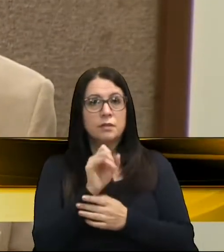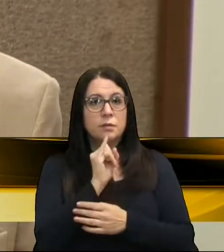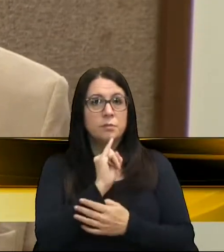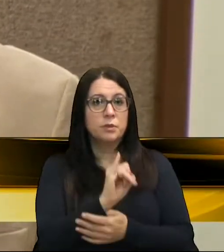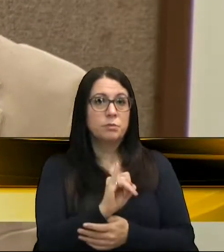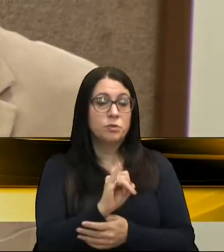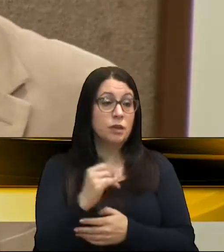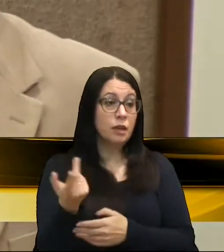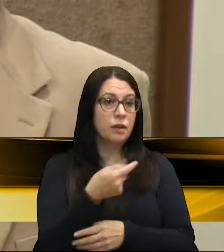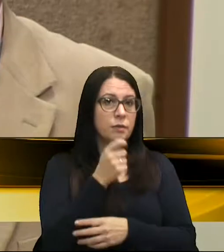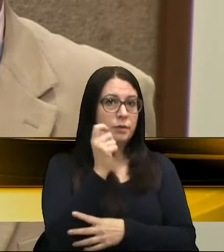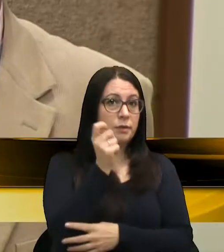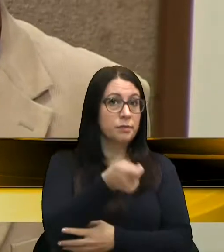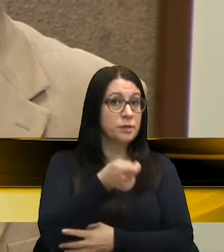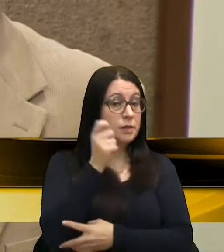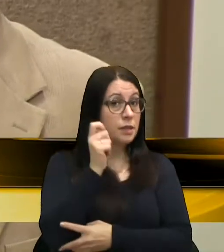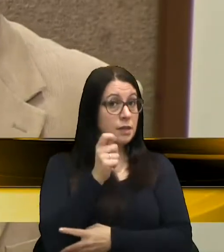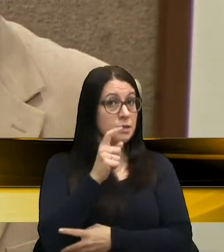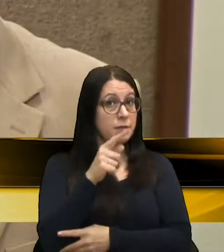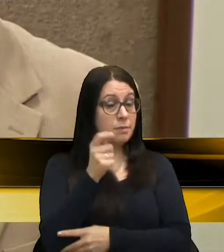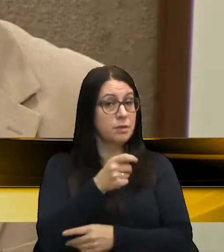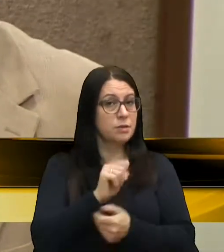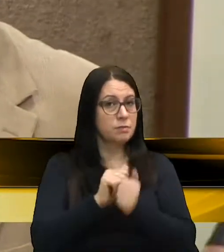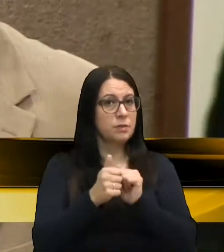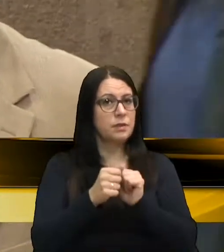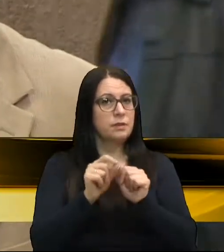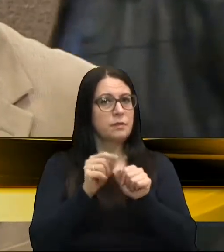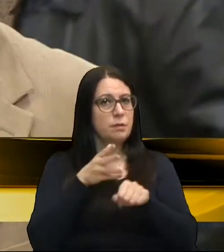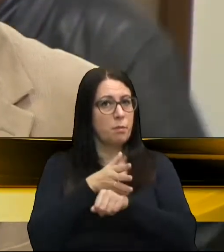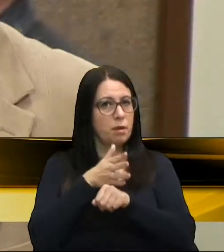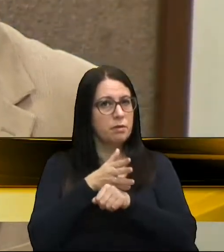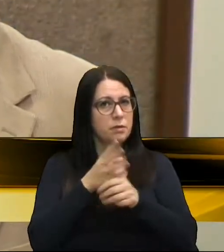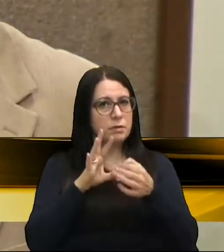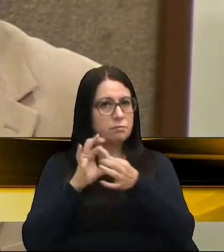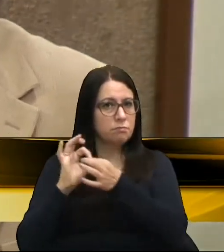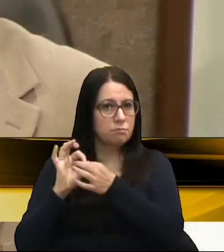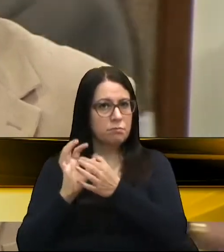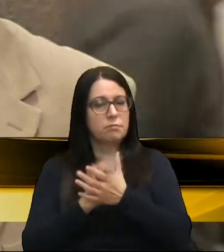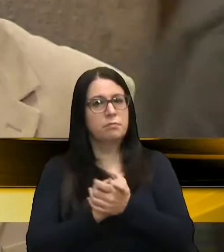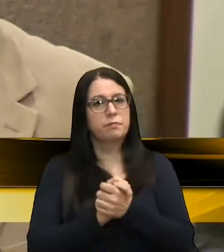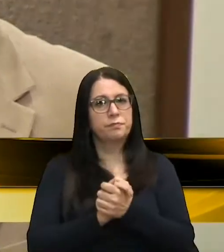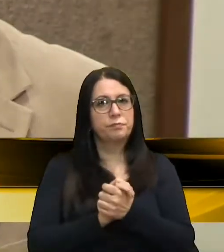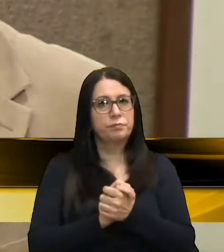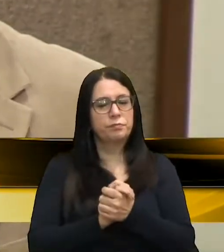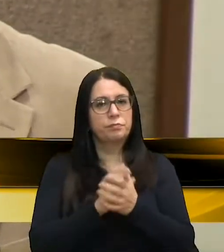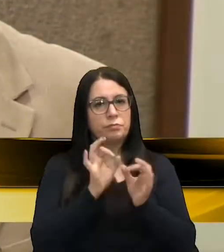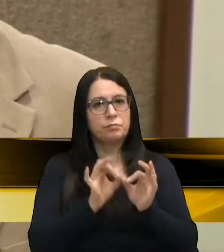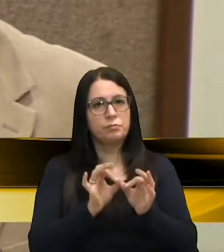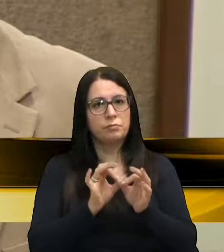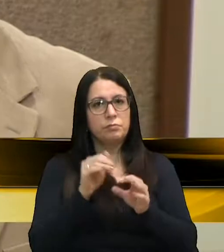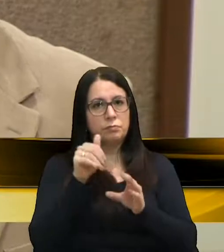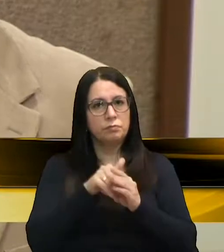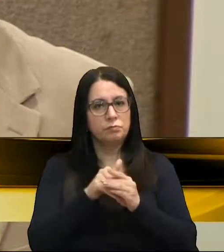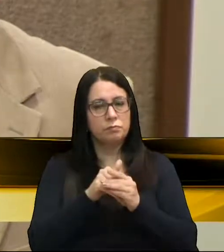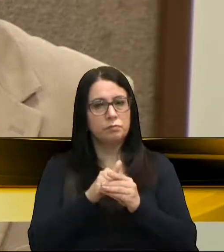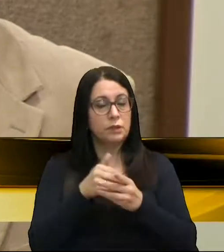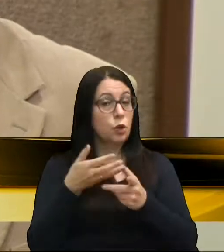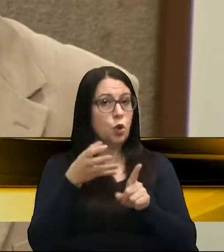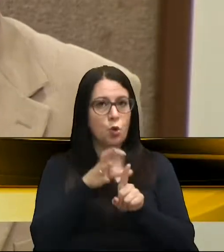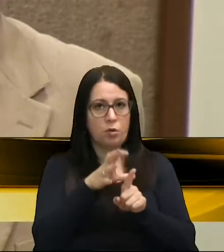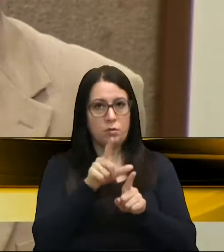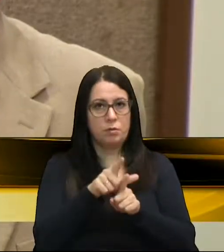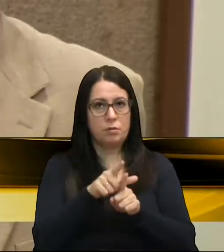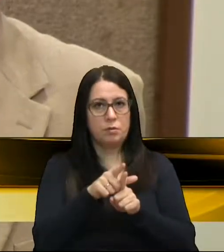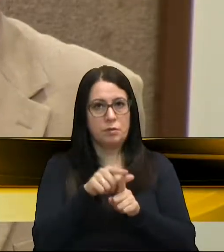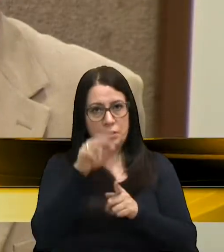pela pesca, né? Então, a pesca esportiva faz parte desse contexto, né? Então, certamente irei votar ao contrário